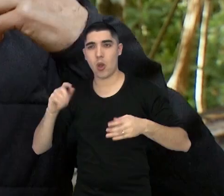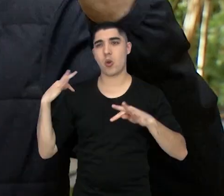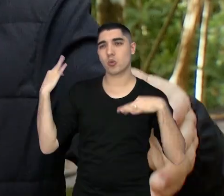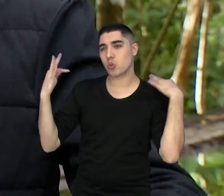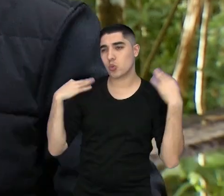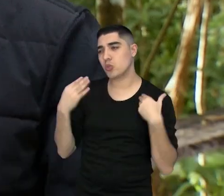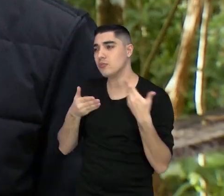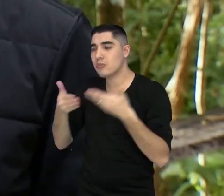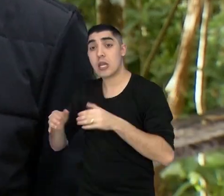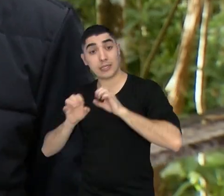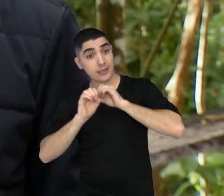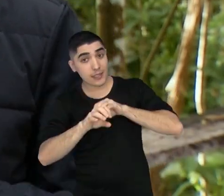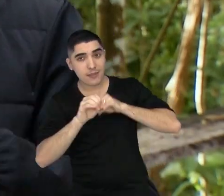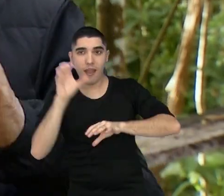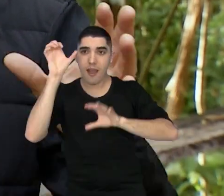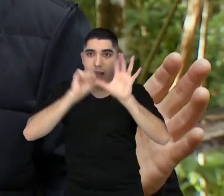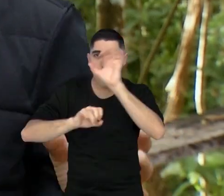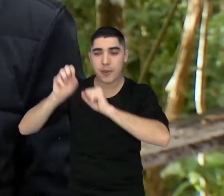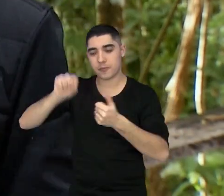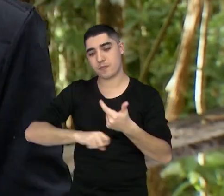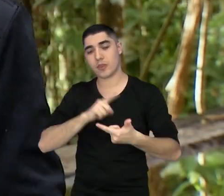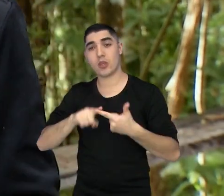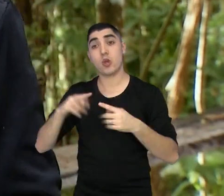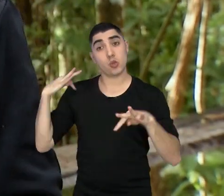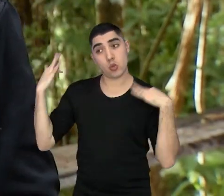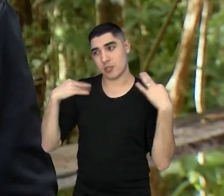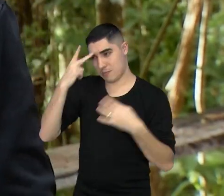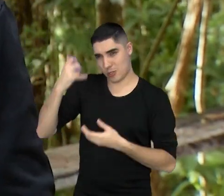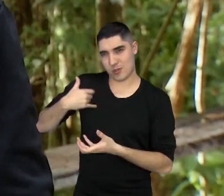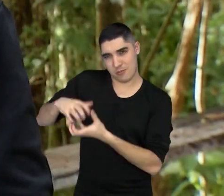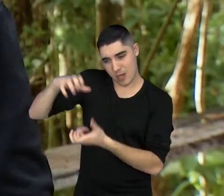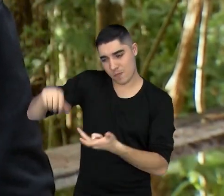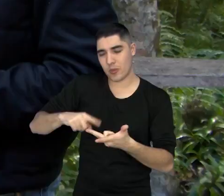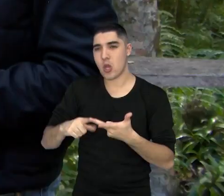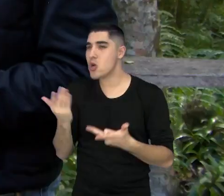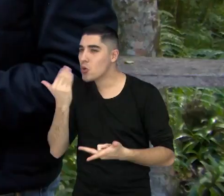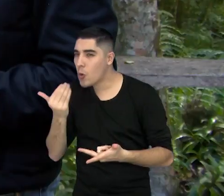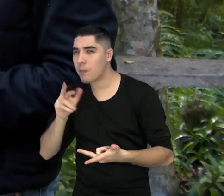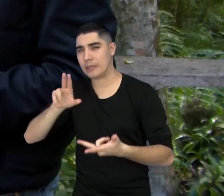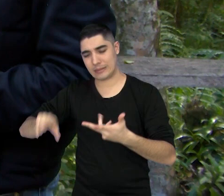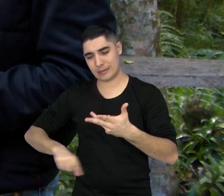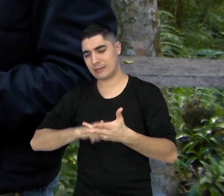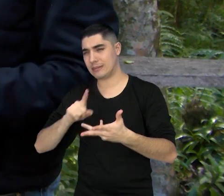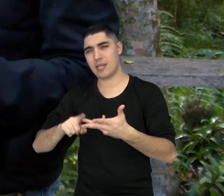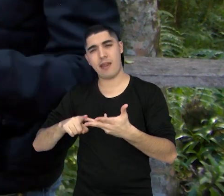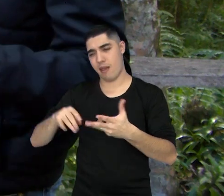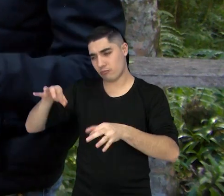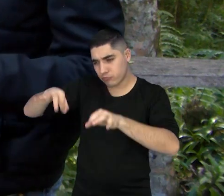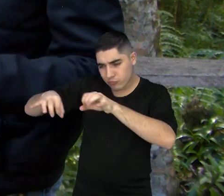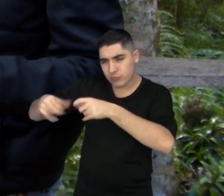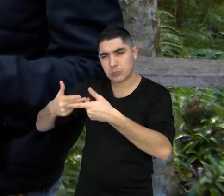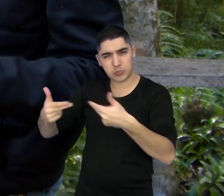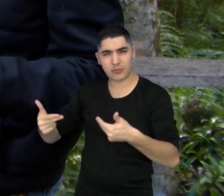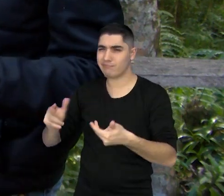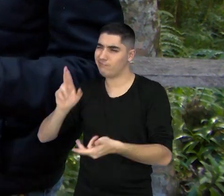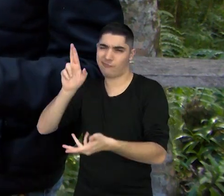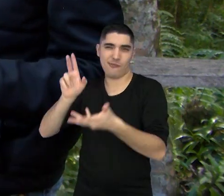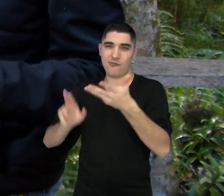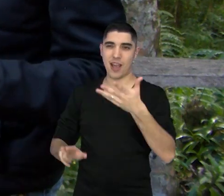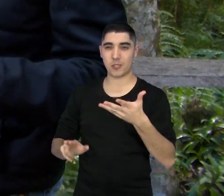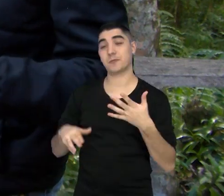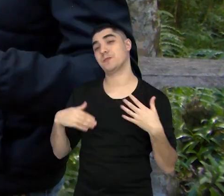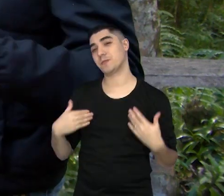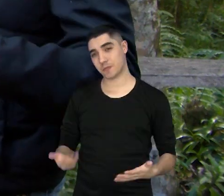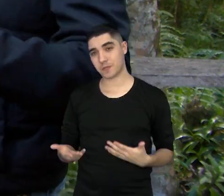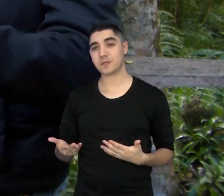idade, gastronômico, ecológico, a gente faz um monte de eventos aqui. E dentro disso, o que